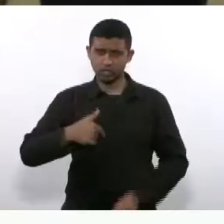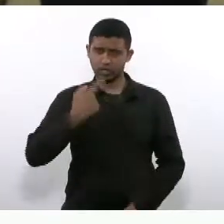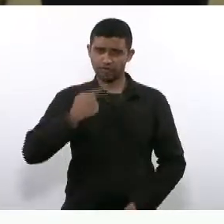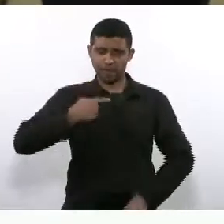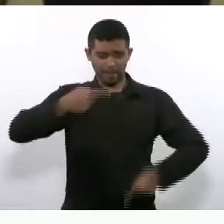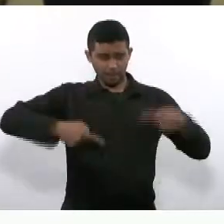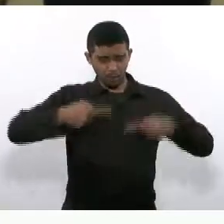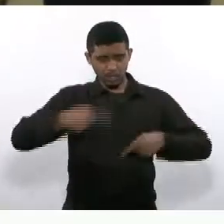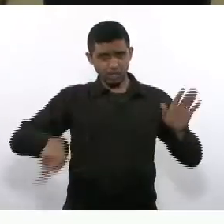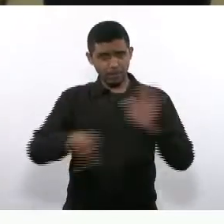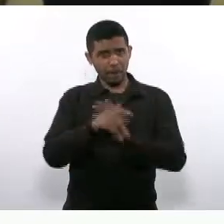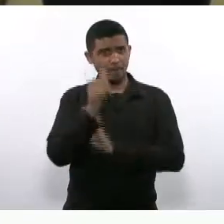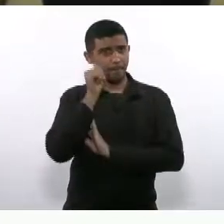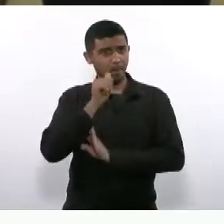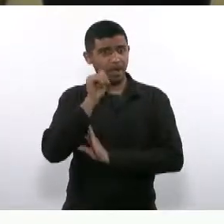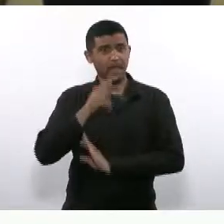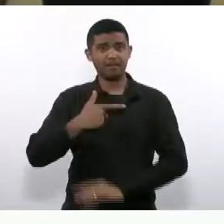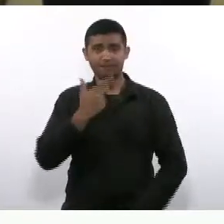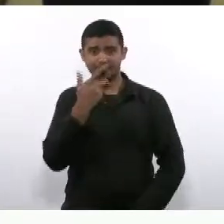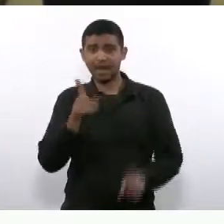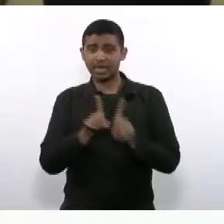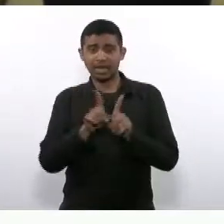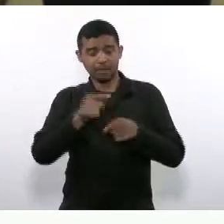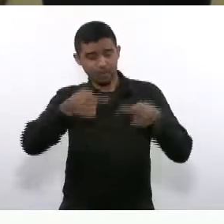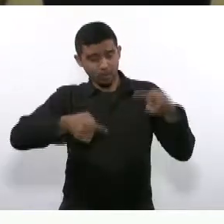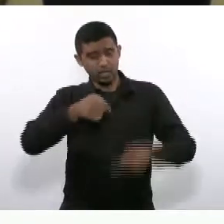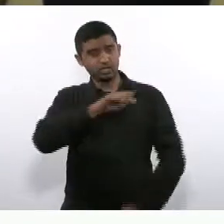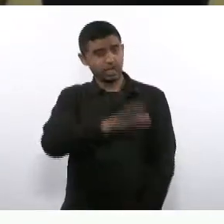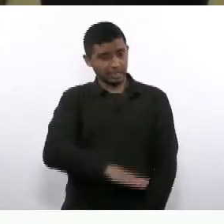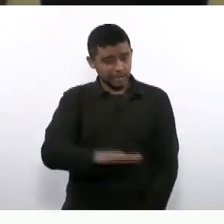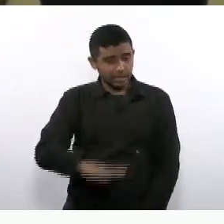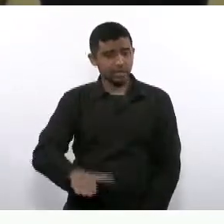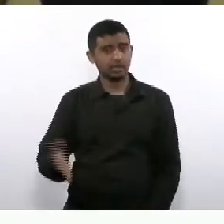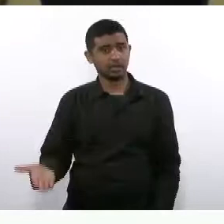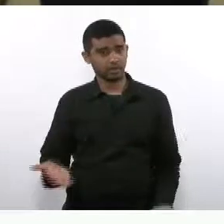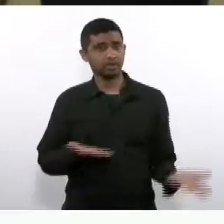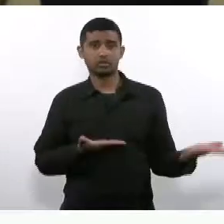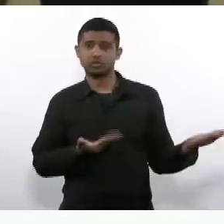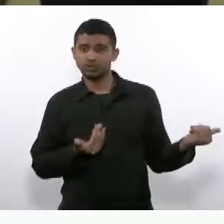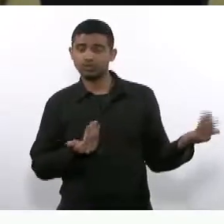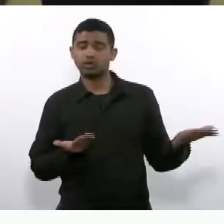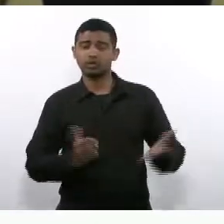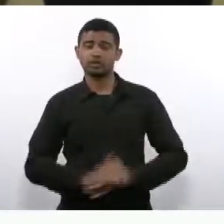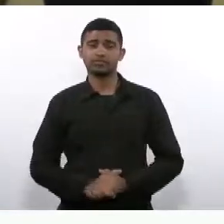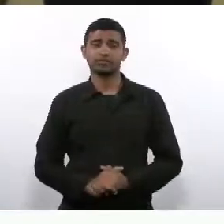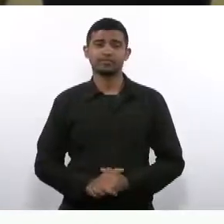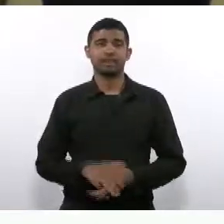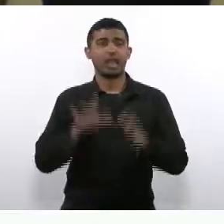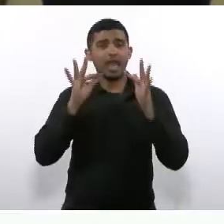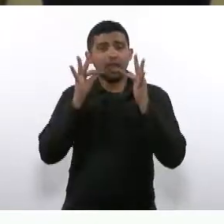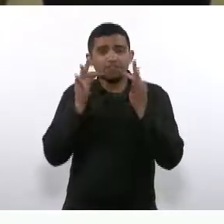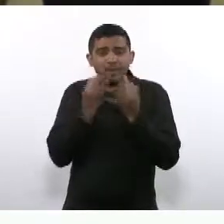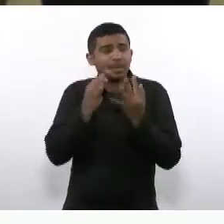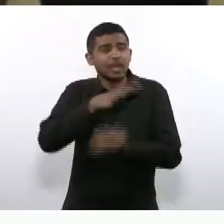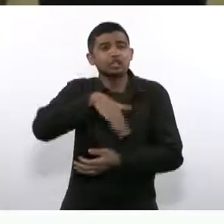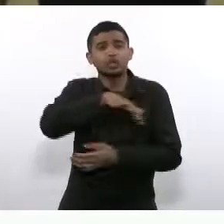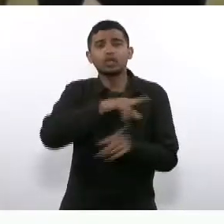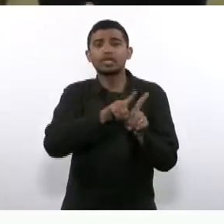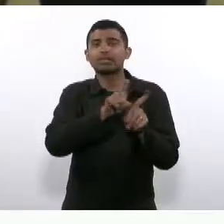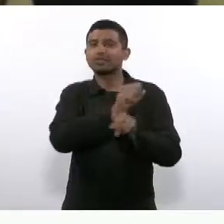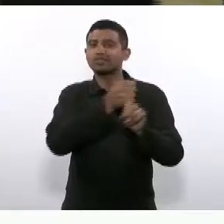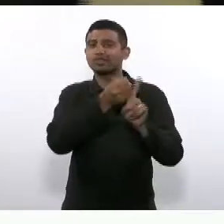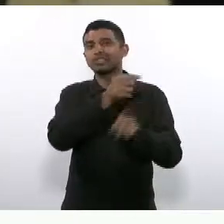para as mulheres, a gente está falando de política para as crianças, para os adolescentes, para a família de modo geral e para a